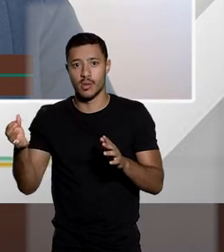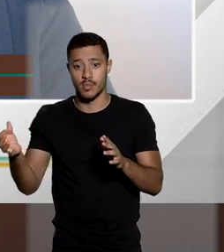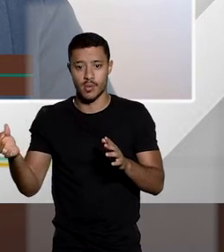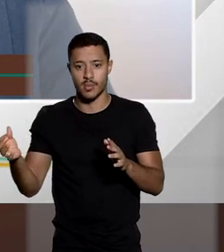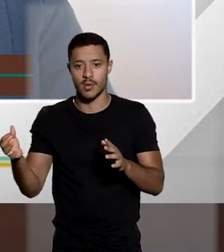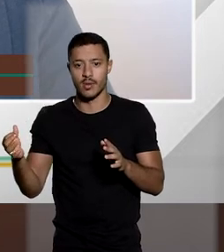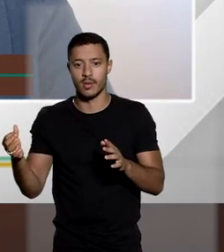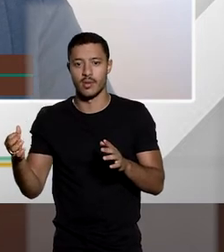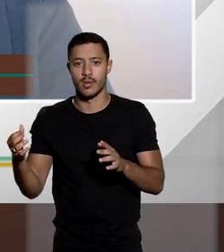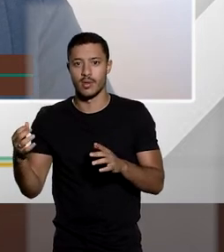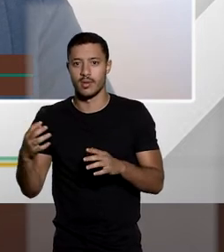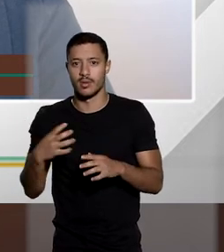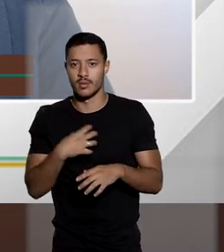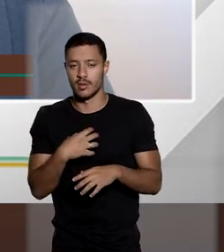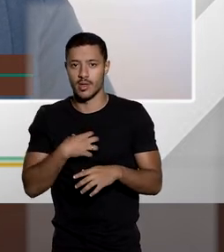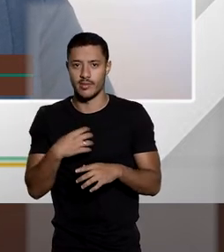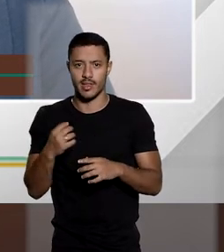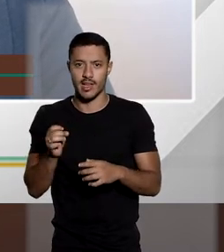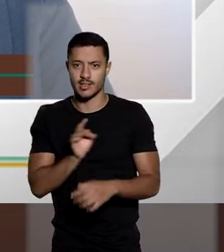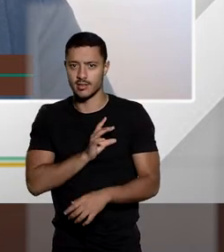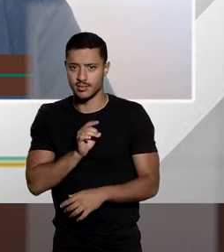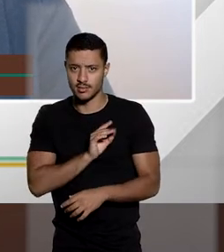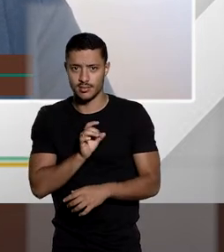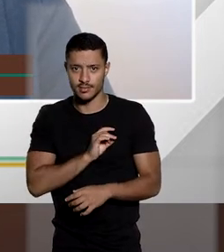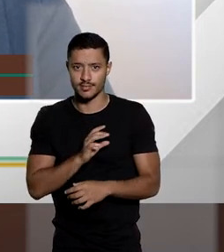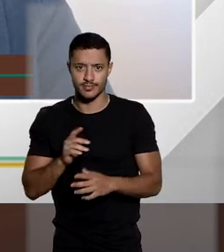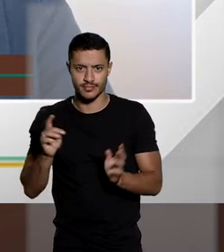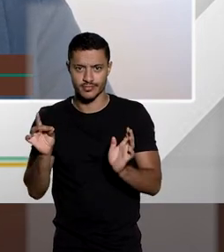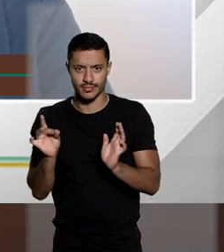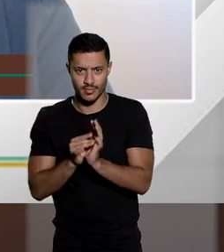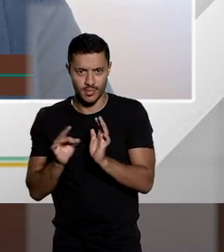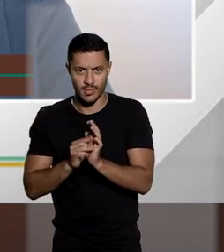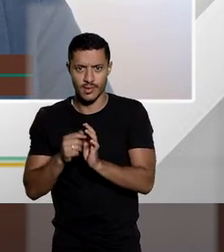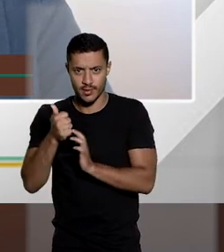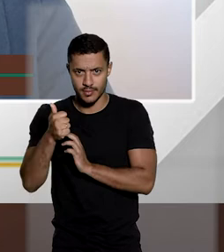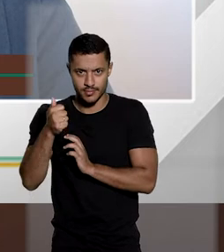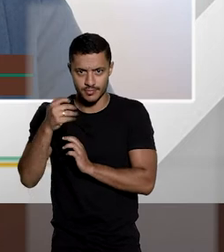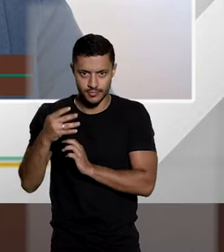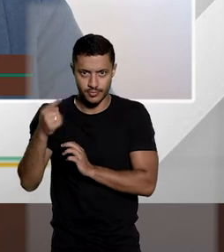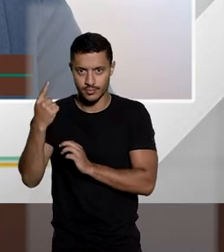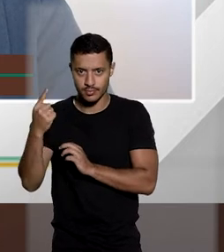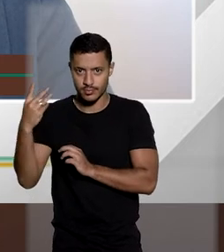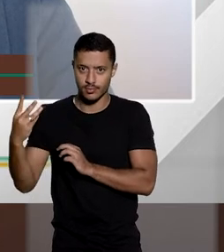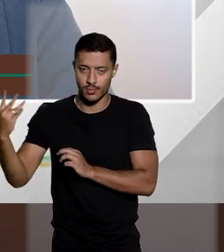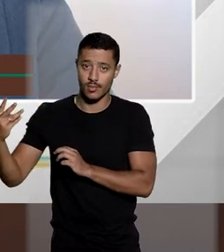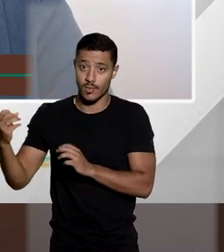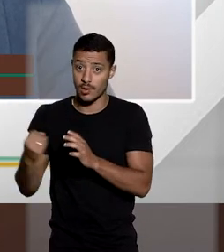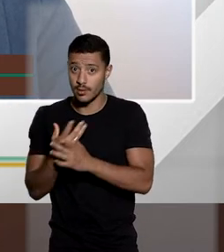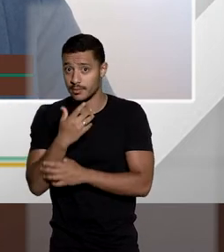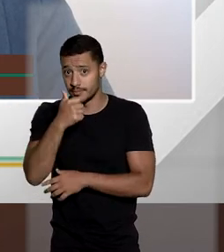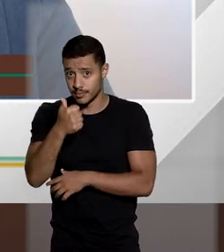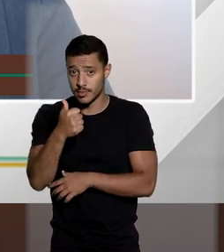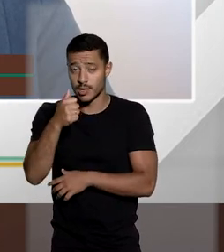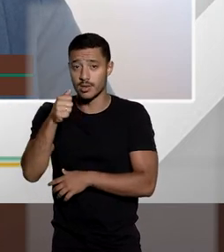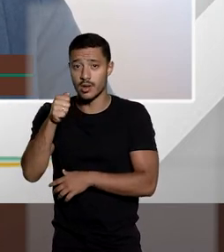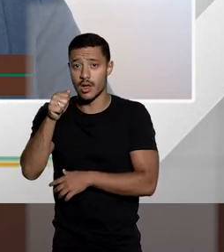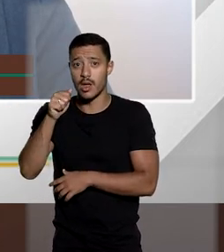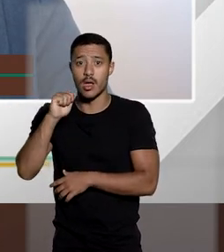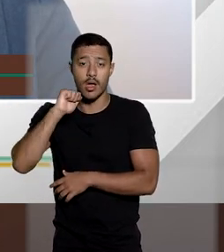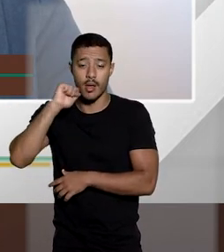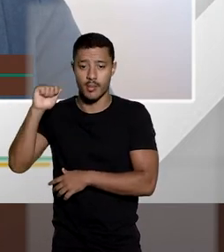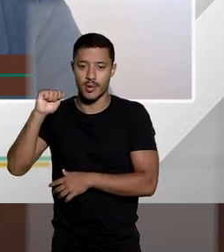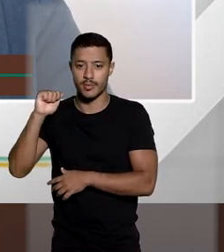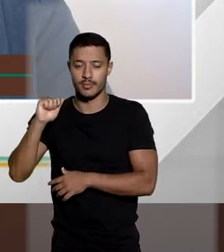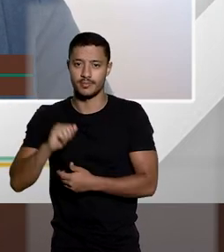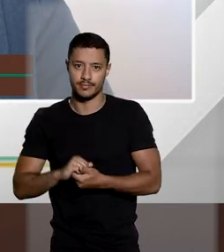8.666 causava um certo calafrio, né? E aí o que aconteceu? A 14.133 surgiu no dia 1º de abril, né? Já foi motivo